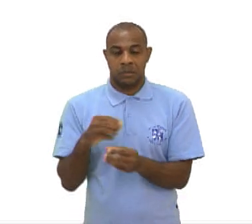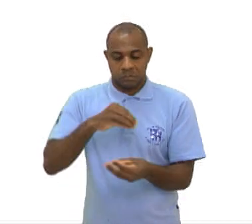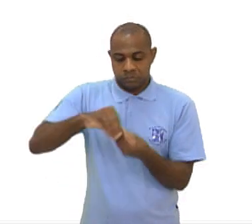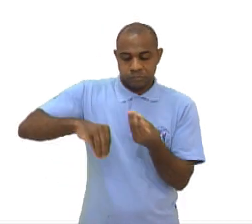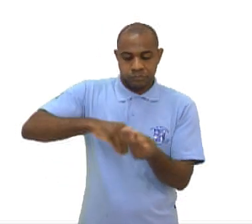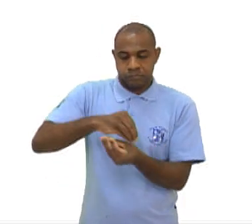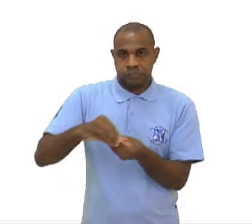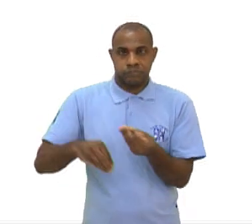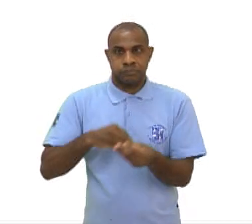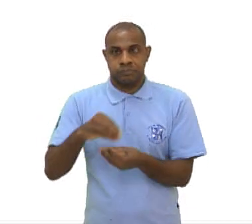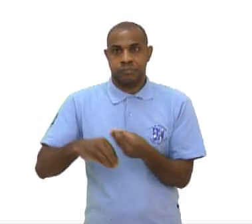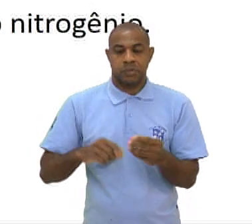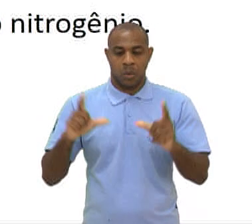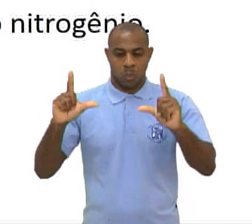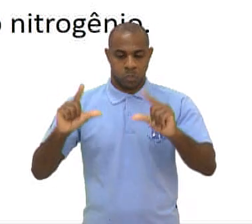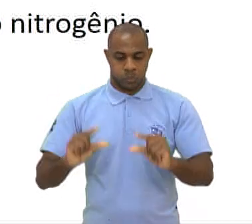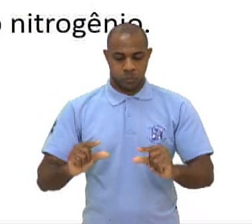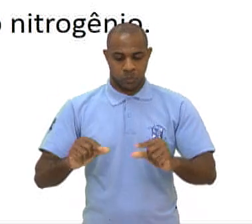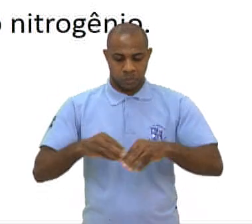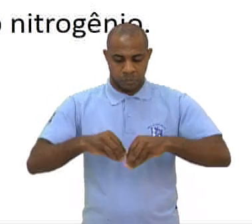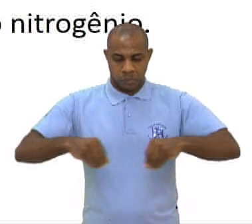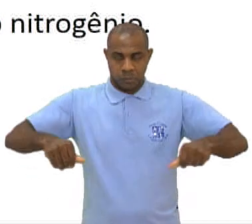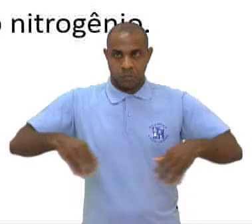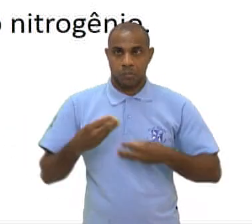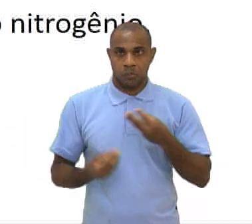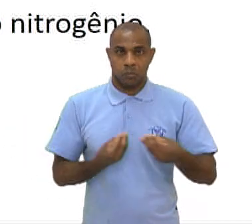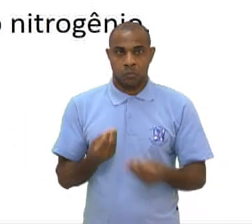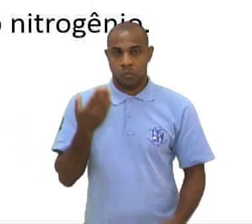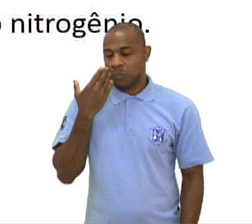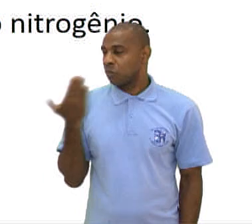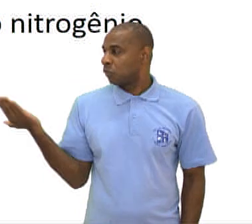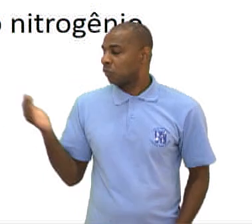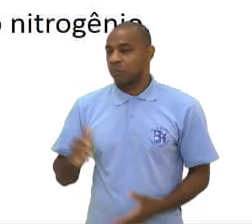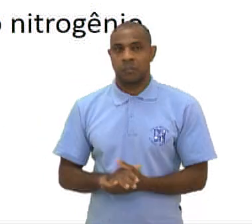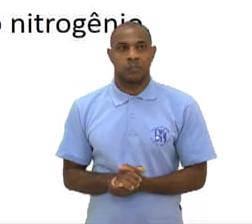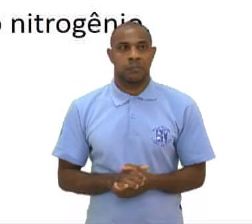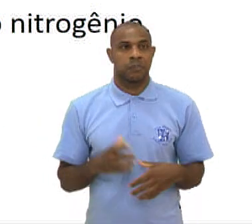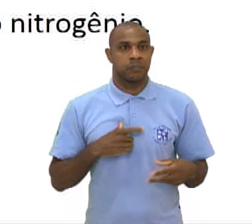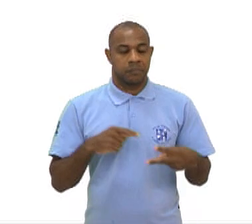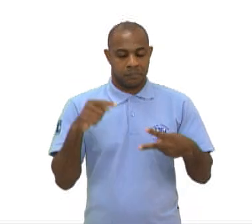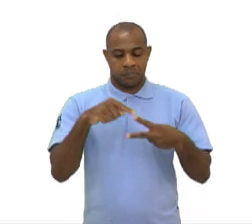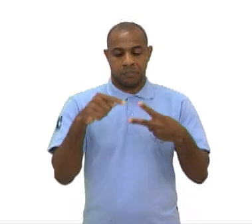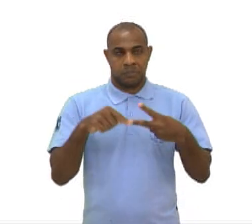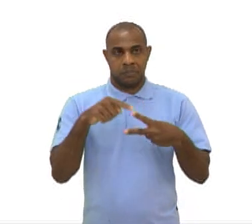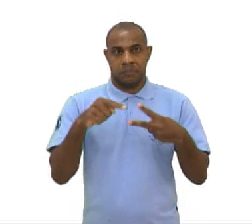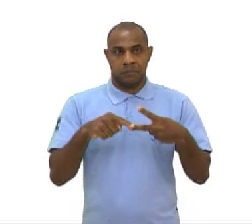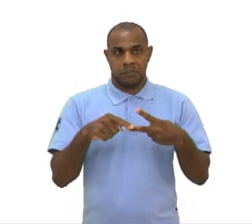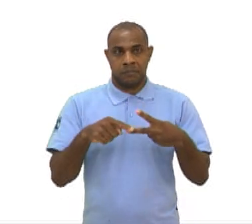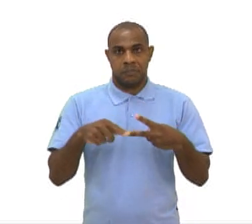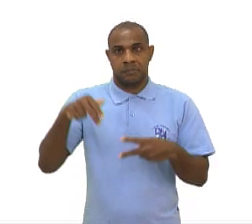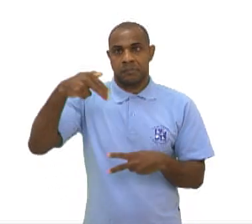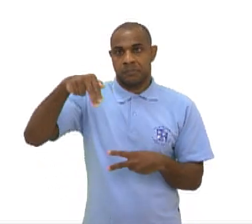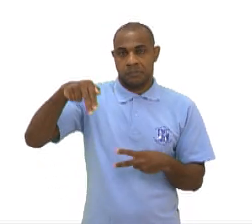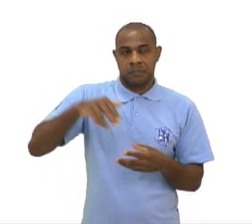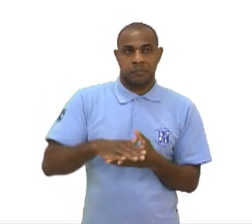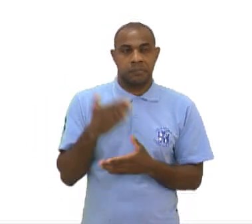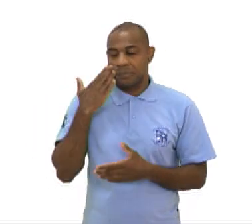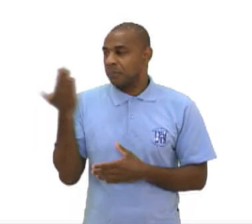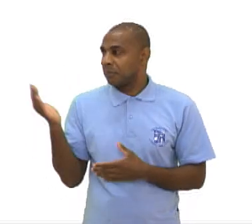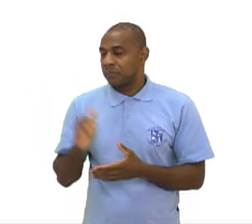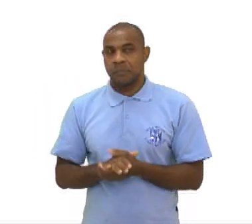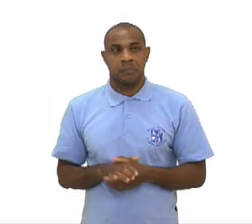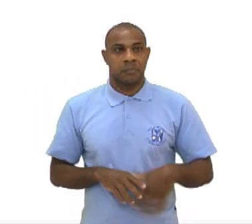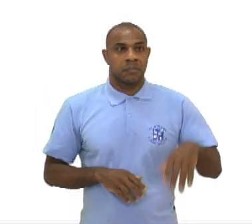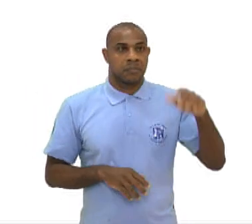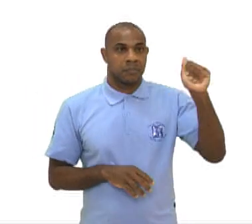em baixa concentração no solo? Vamos ver aqui quais são eles mesmo? Ó. Nitrito e nitrato, tá? Letra A,